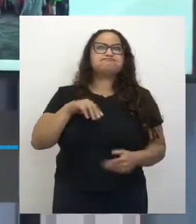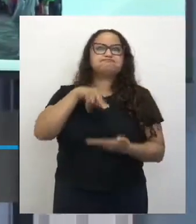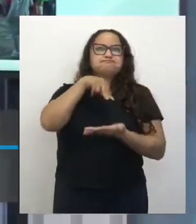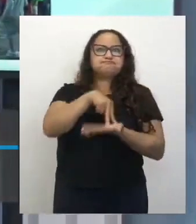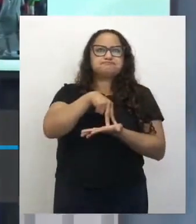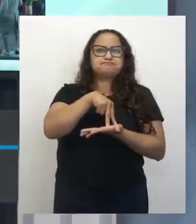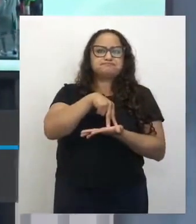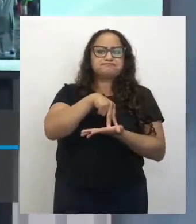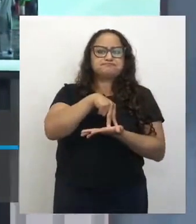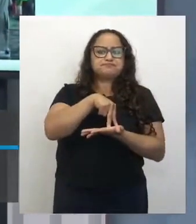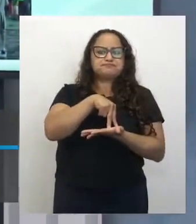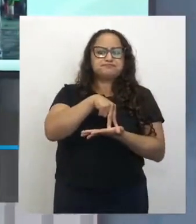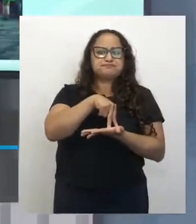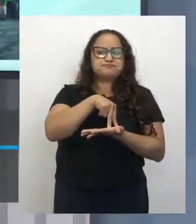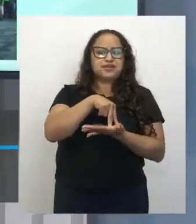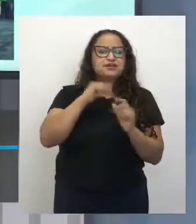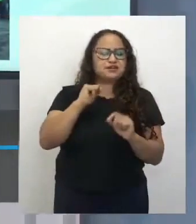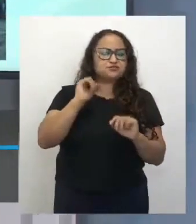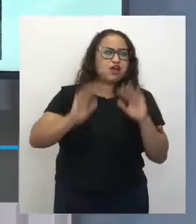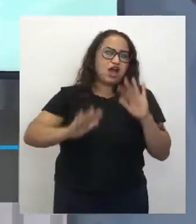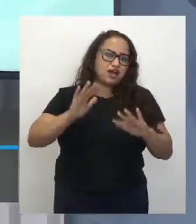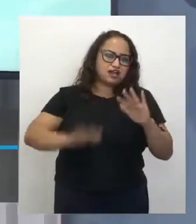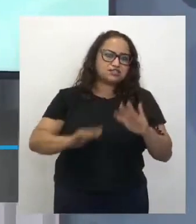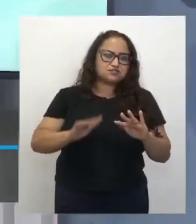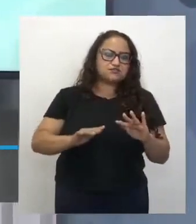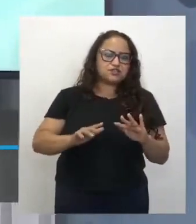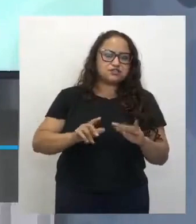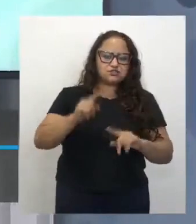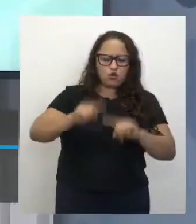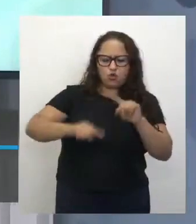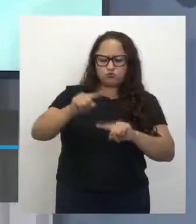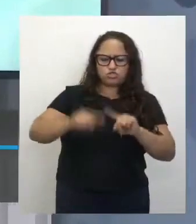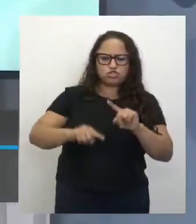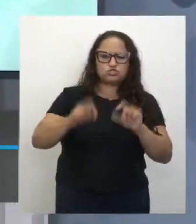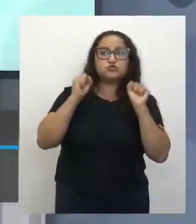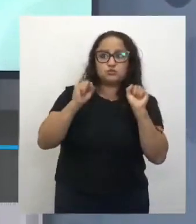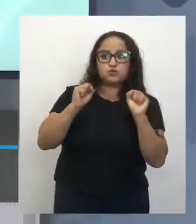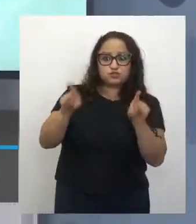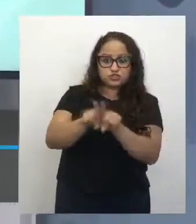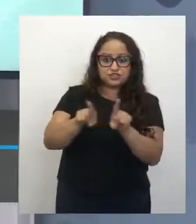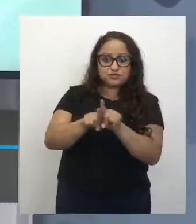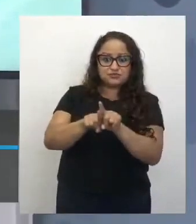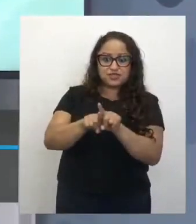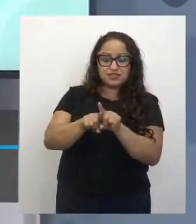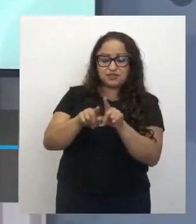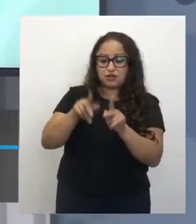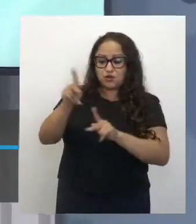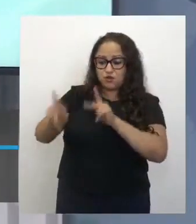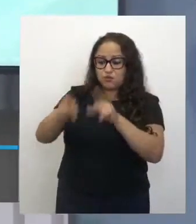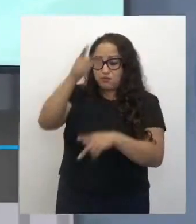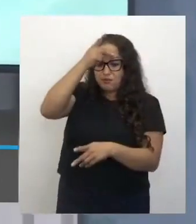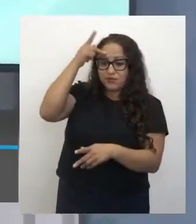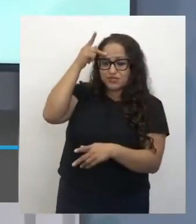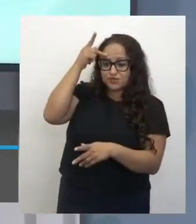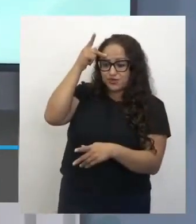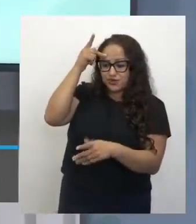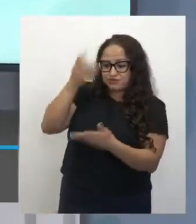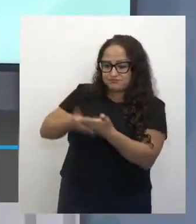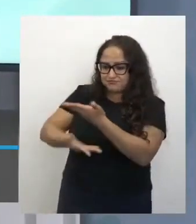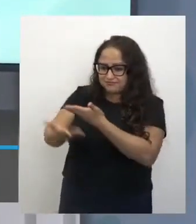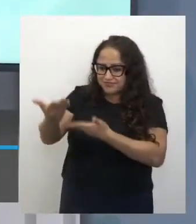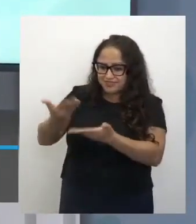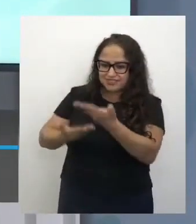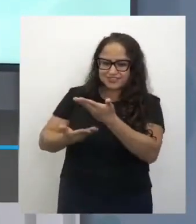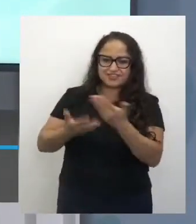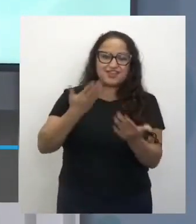vezes um simples objeto mesmo, e, de repente, né, ele pode até interagir com o público, tá certo? Bom, gente, na